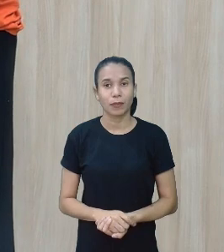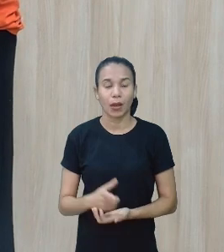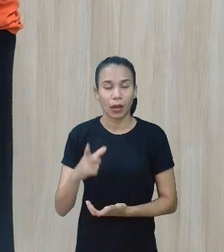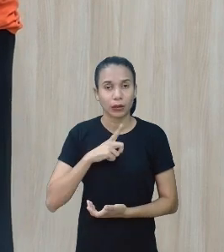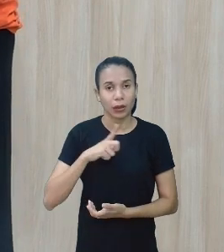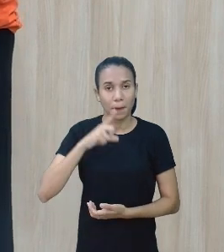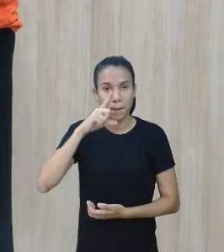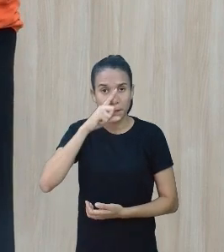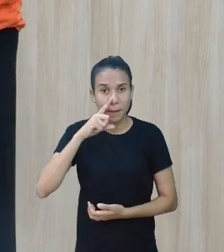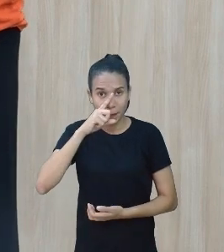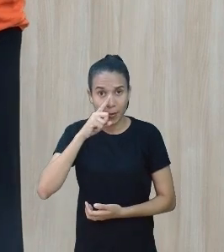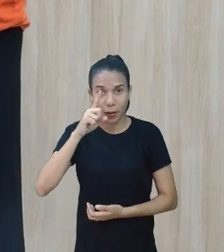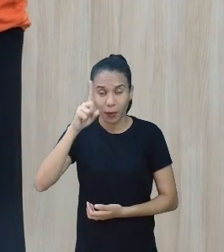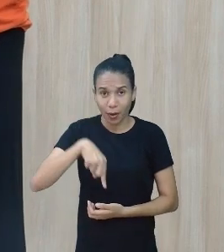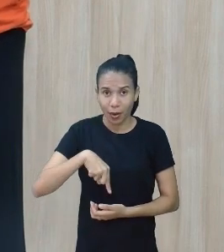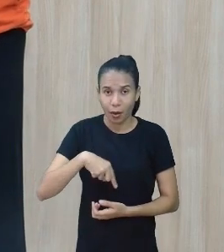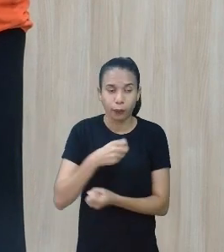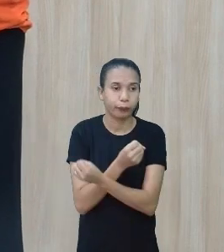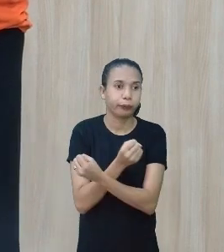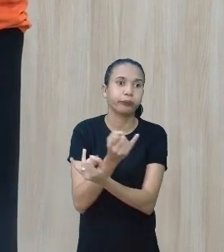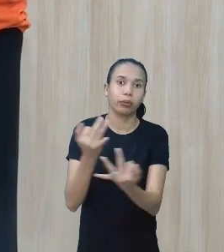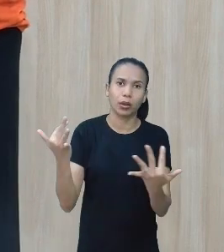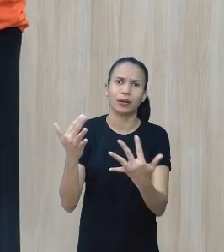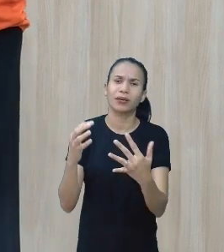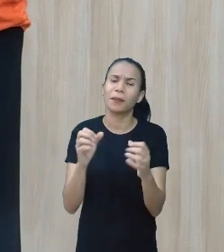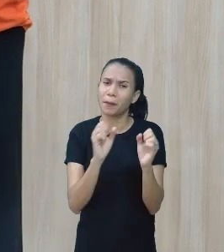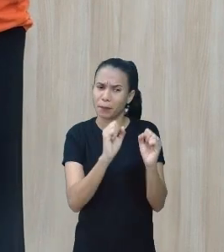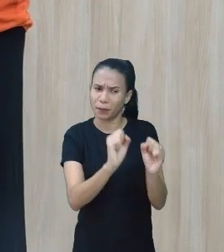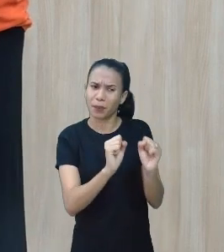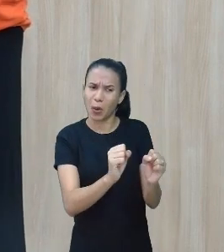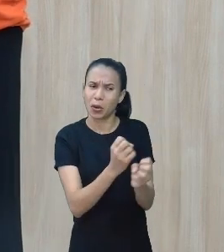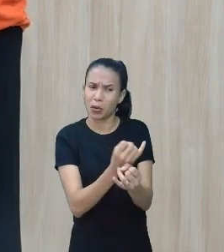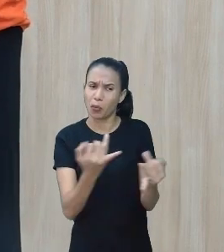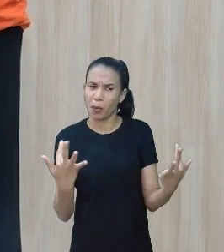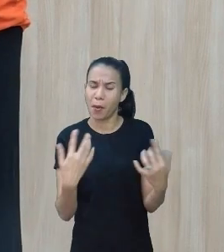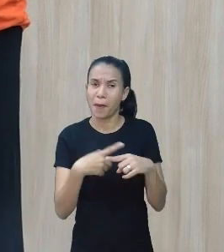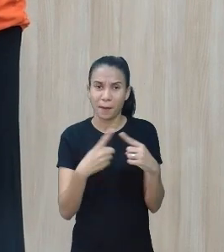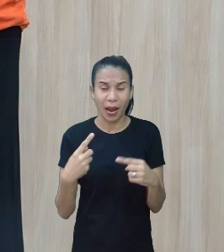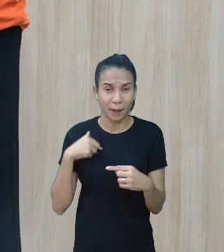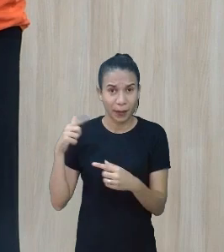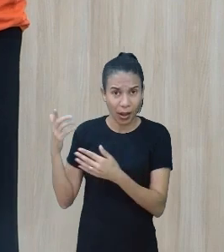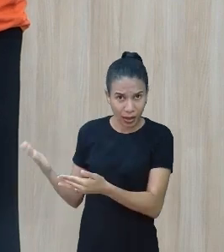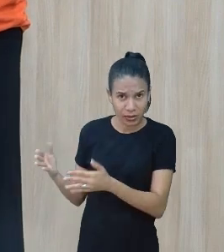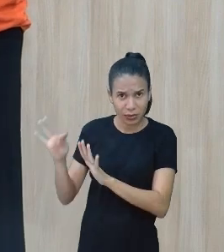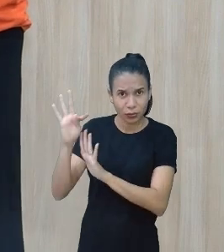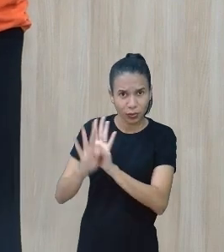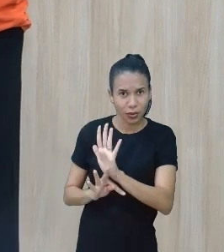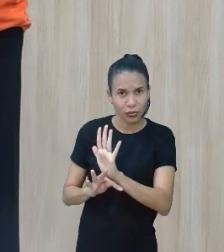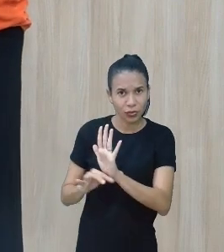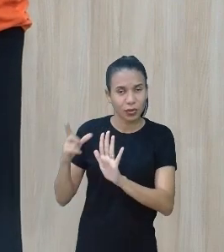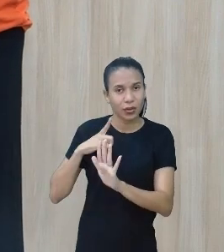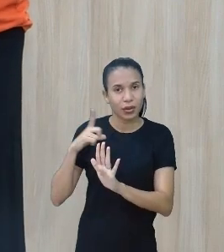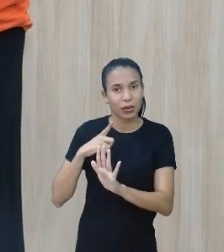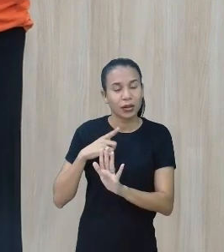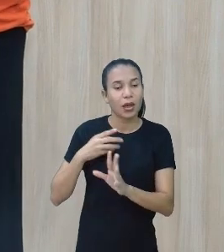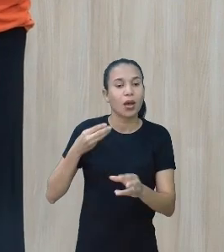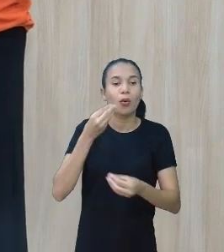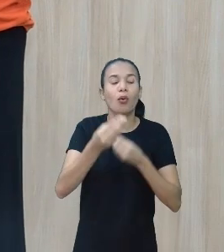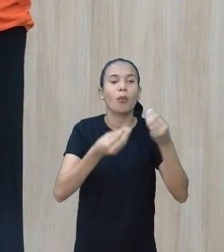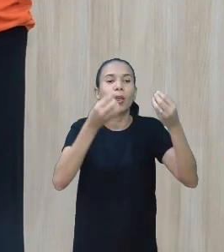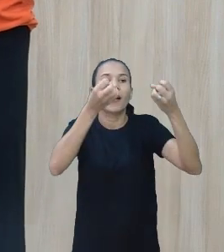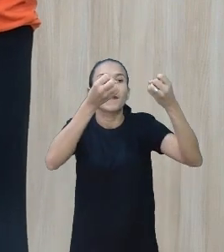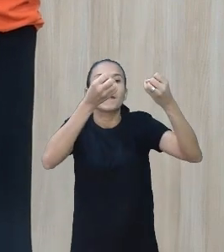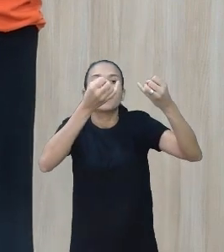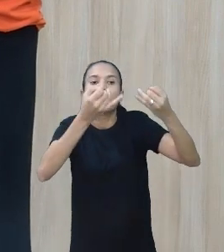Os perigos, eles são inúmeros. Poderia, mas nessa situação do texto, ele está